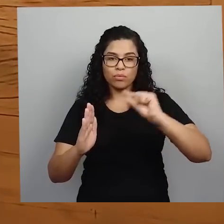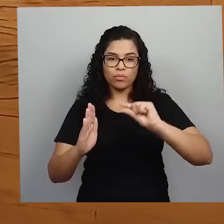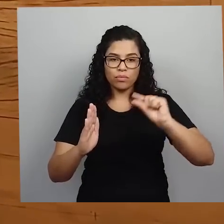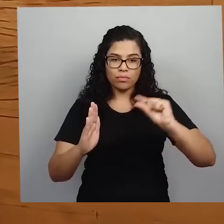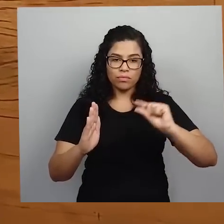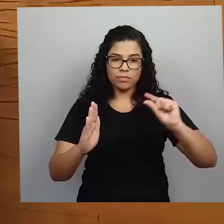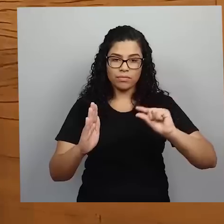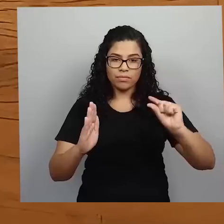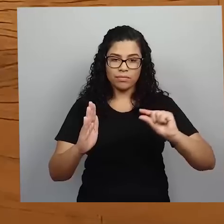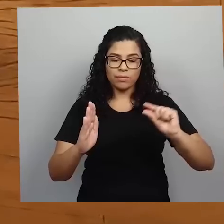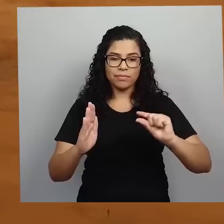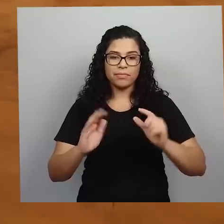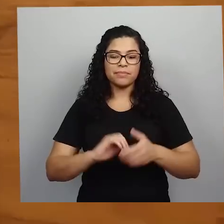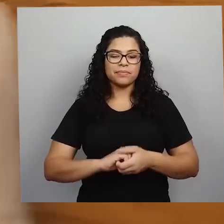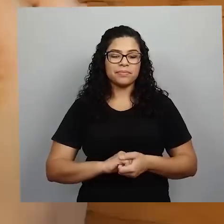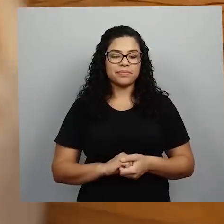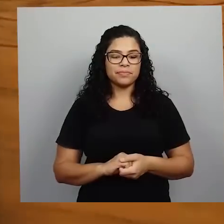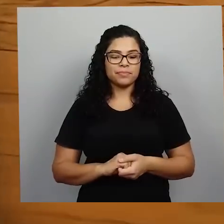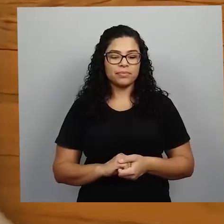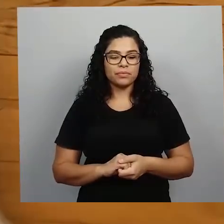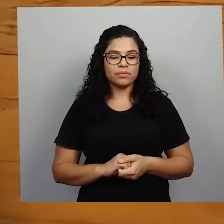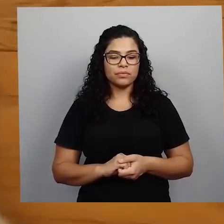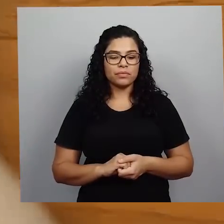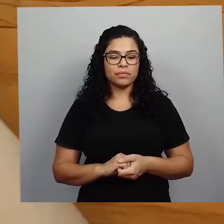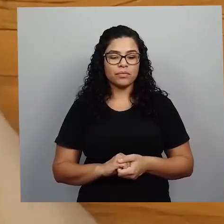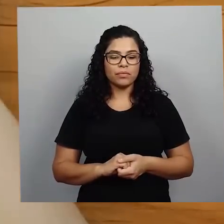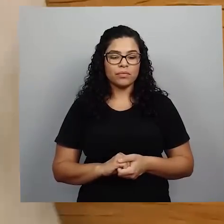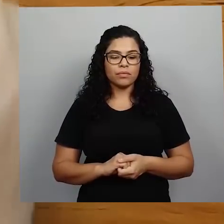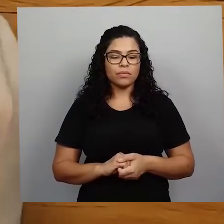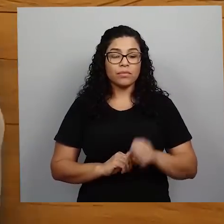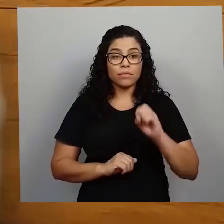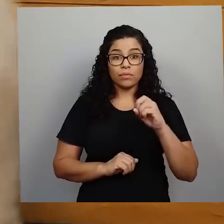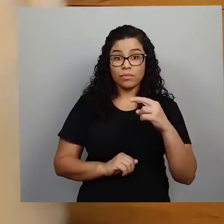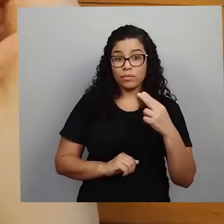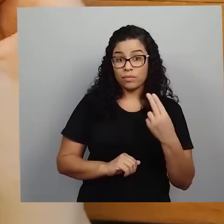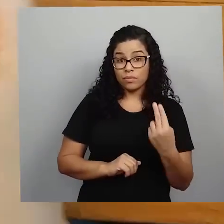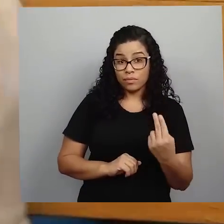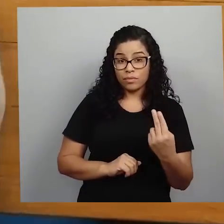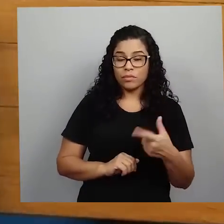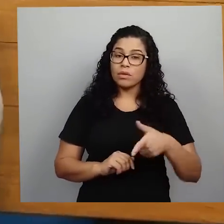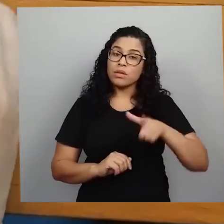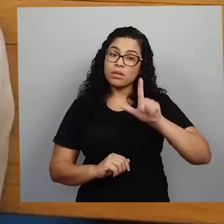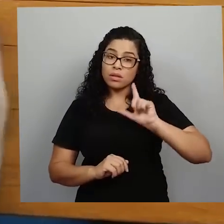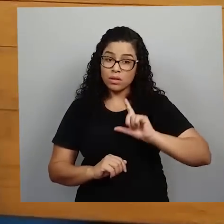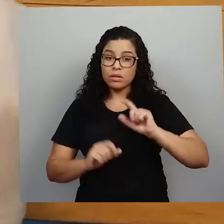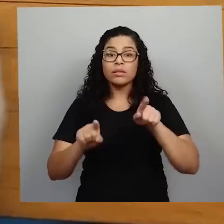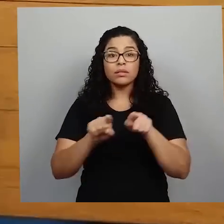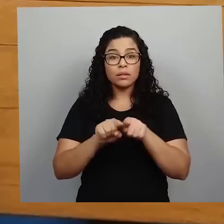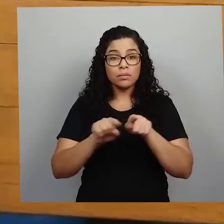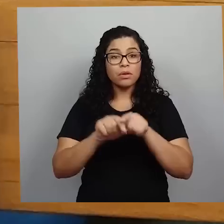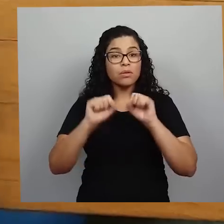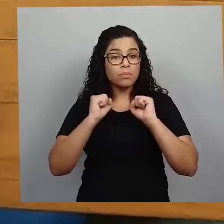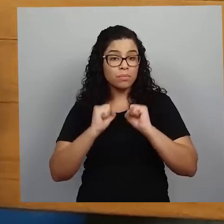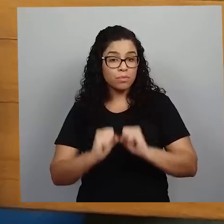do sapinho. Ou você pode fazer isso também antes de começar a dobradura.